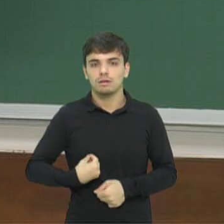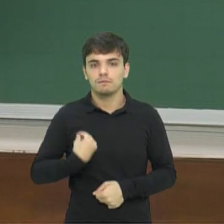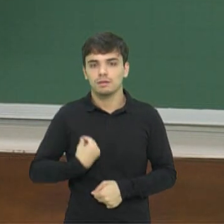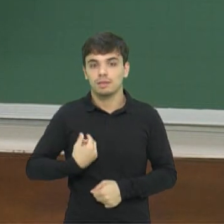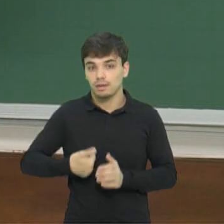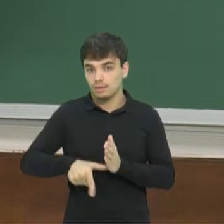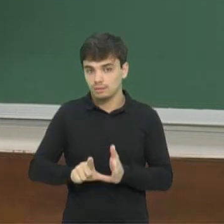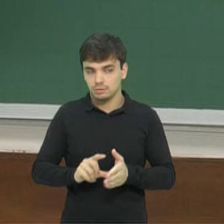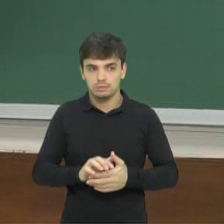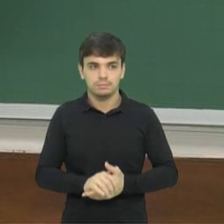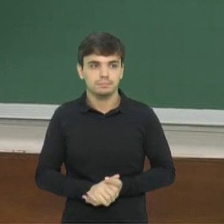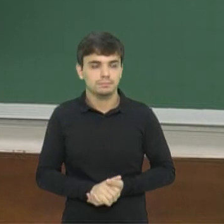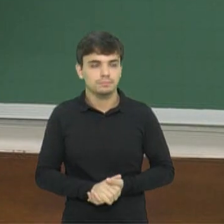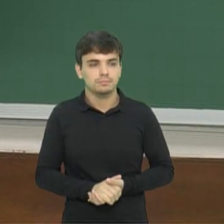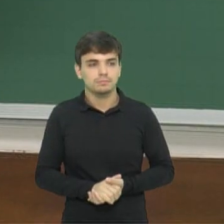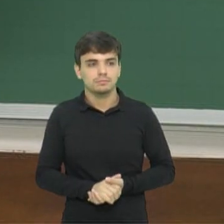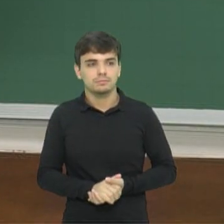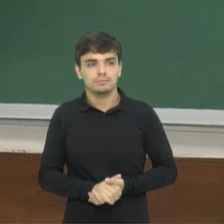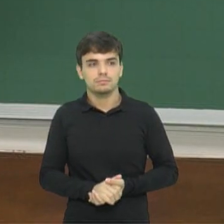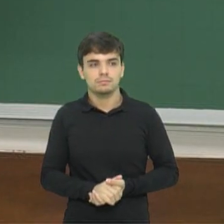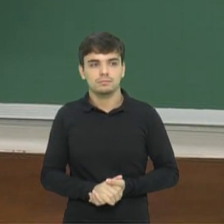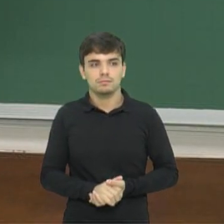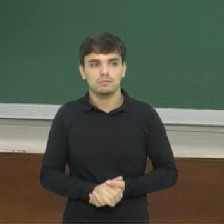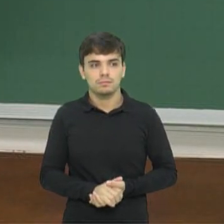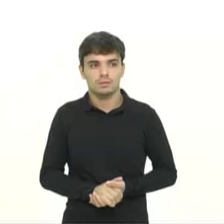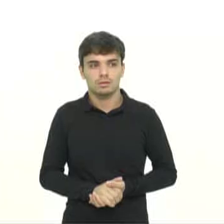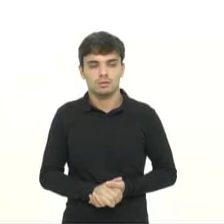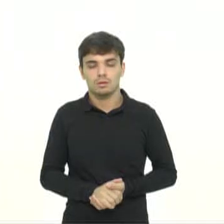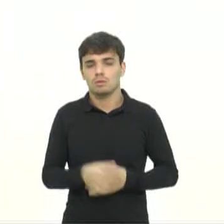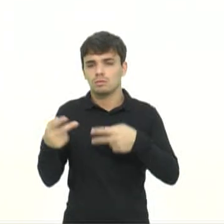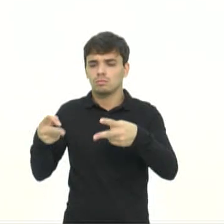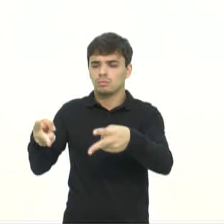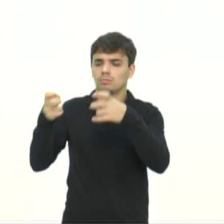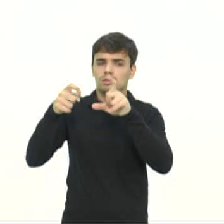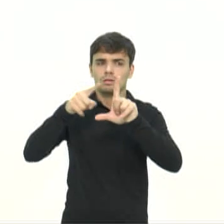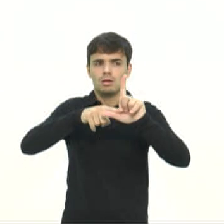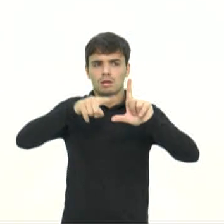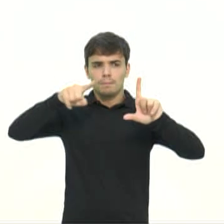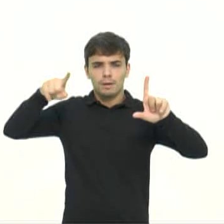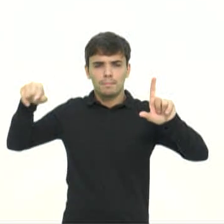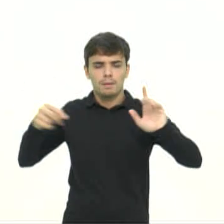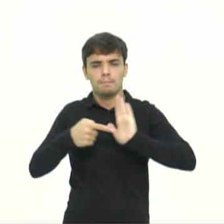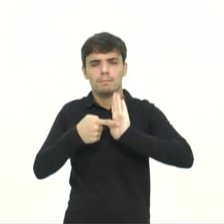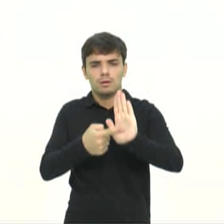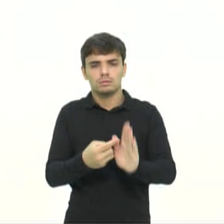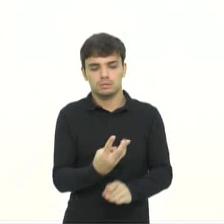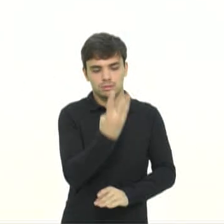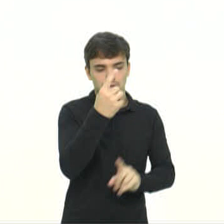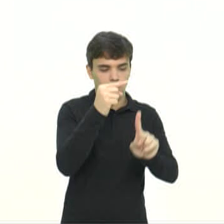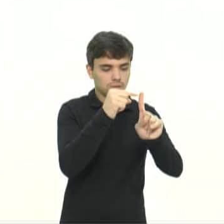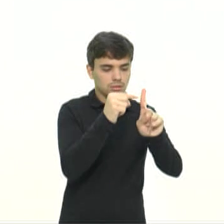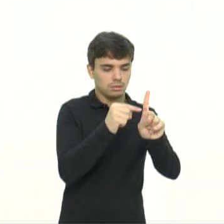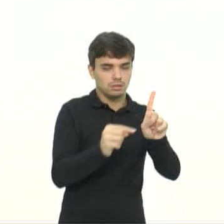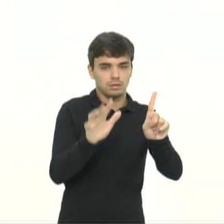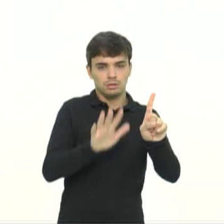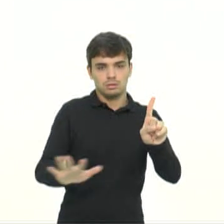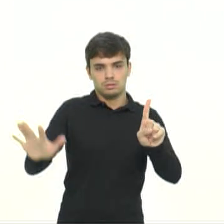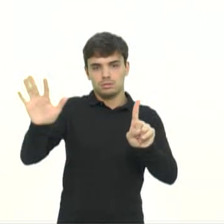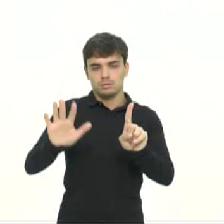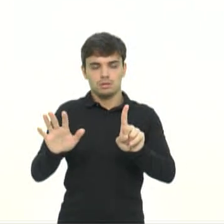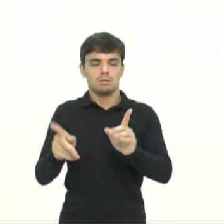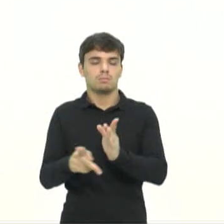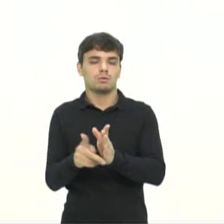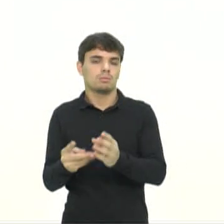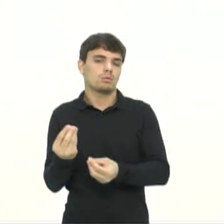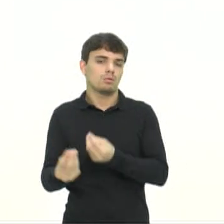tá? 8, gente. Observe o gráfico abaixo, que mostra 3 tipos gerais de curvas de